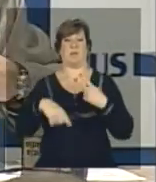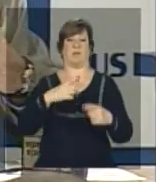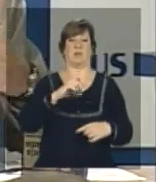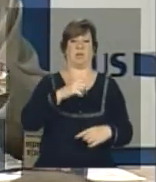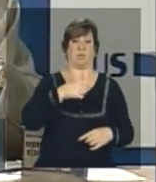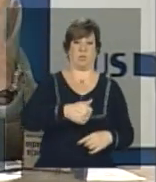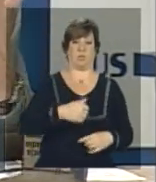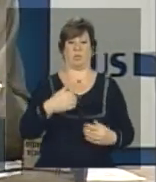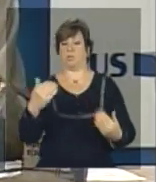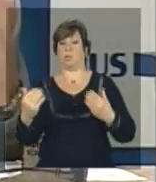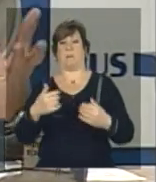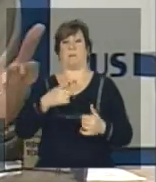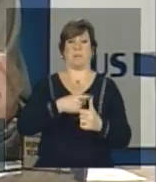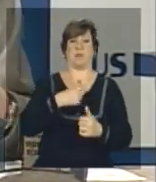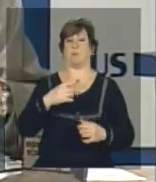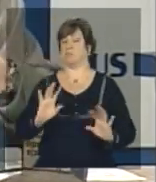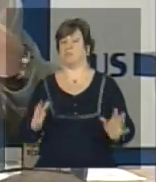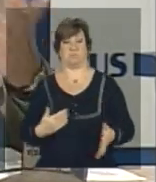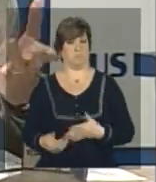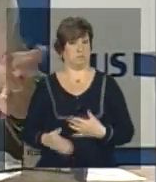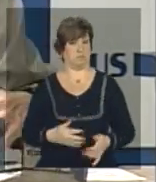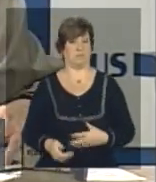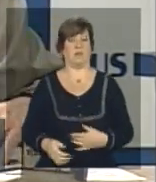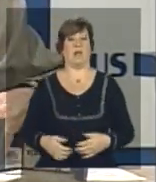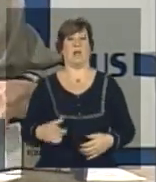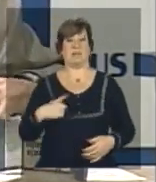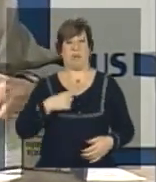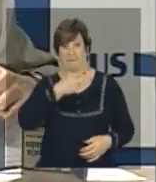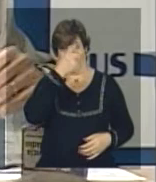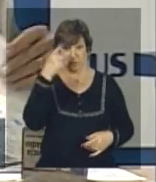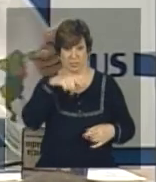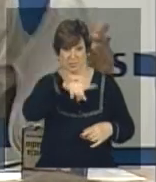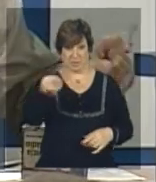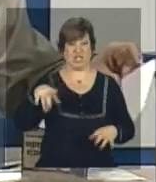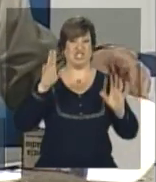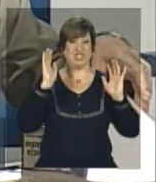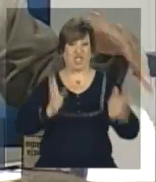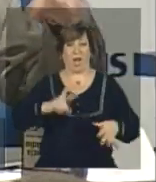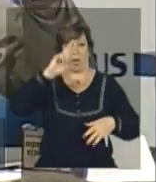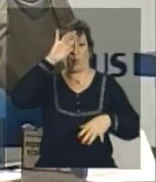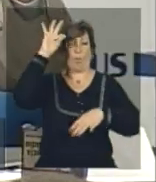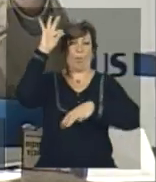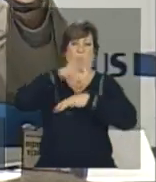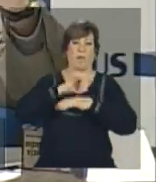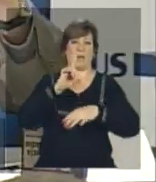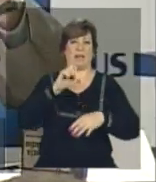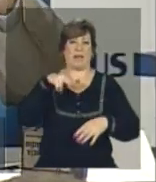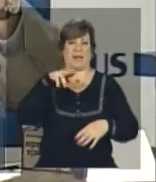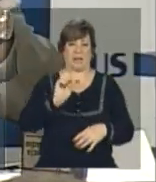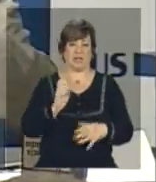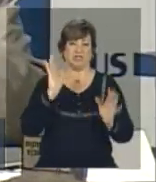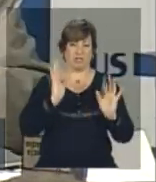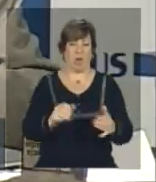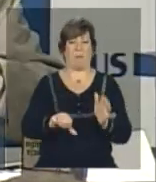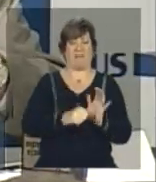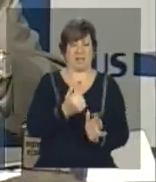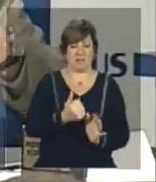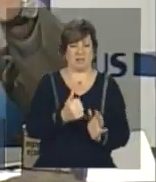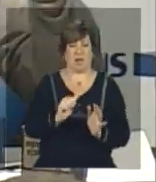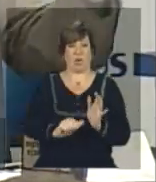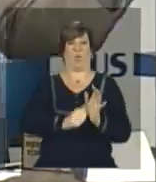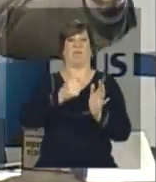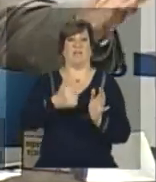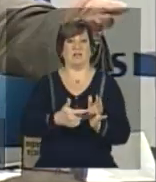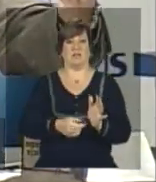depois pelo DEN4, isso é absolutamente indiferente. Tem várias pesquisas hoje demonstrando que tem algum tipo de diferença entre os vírus